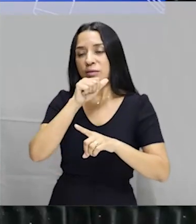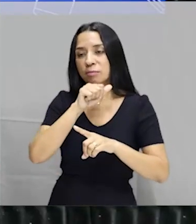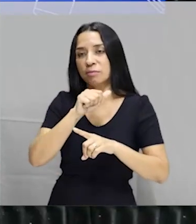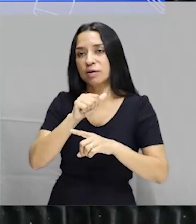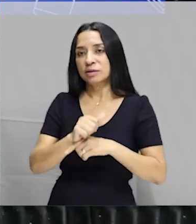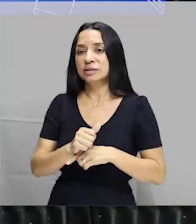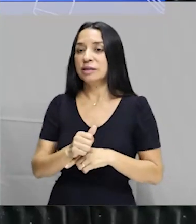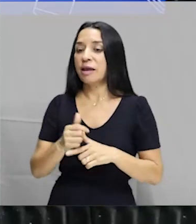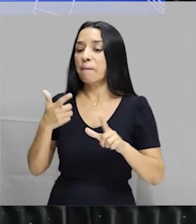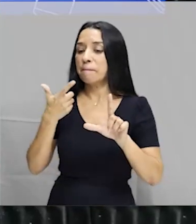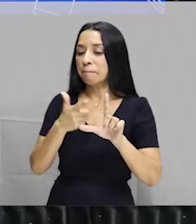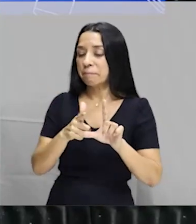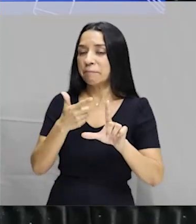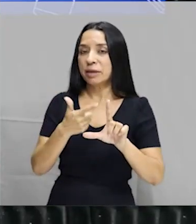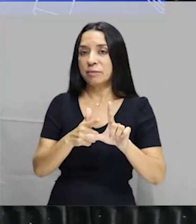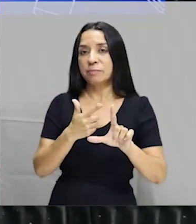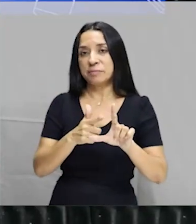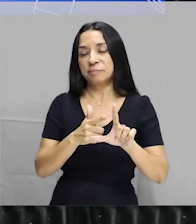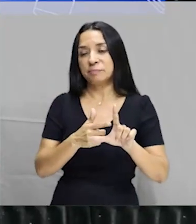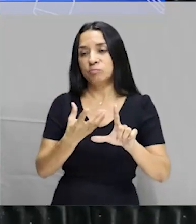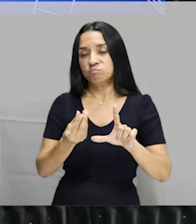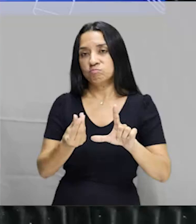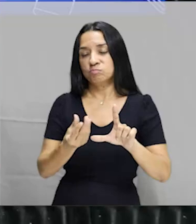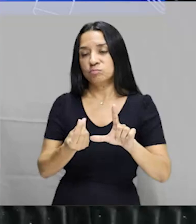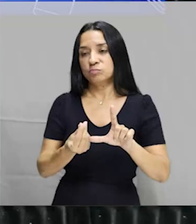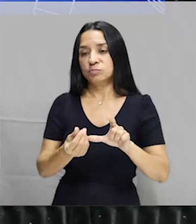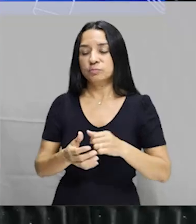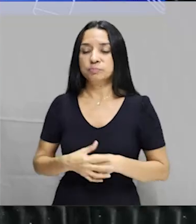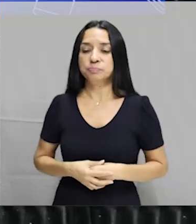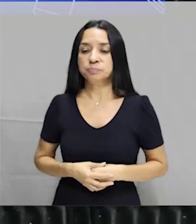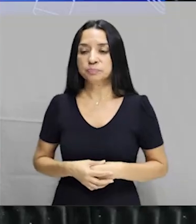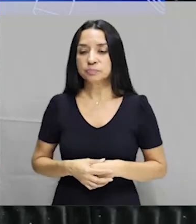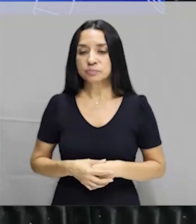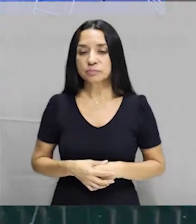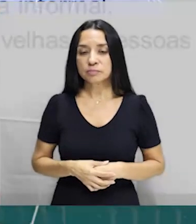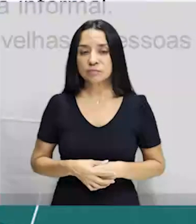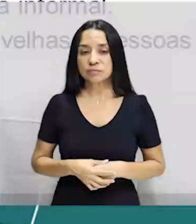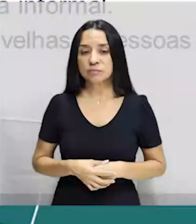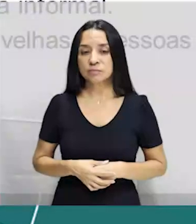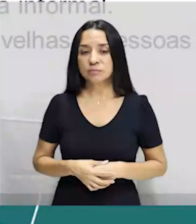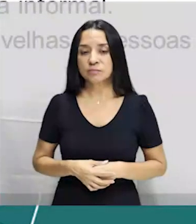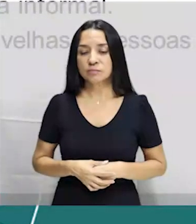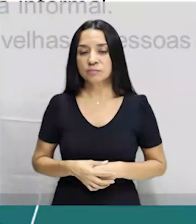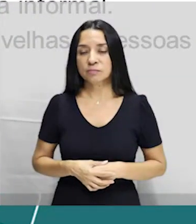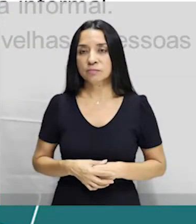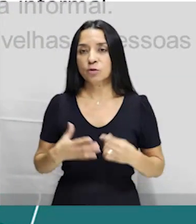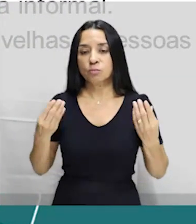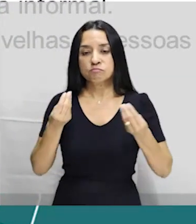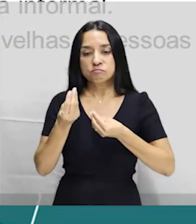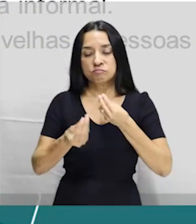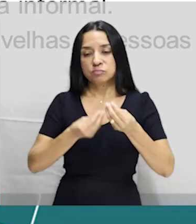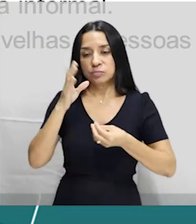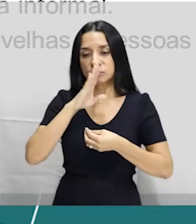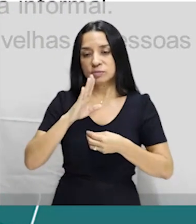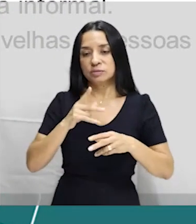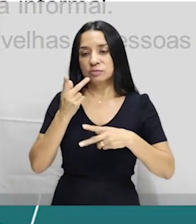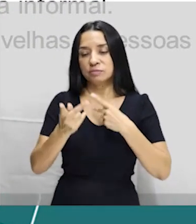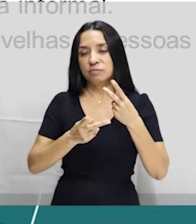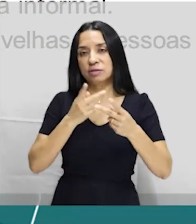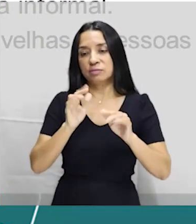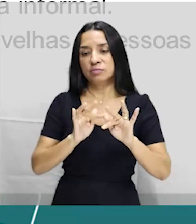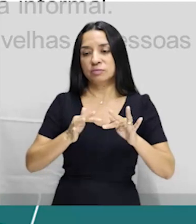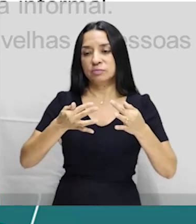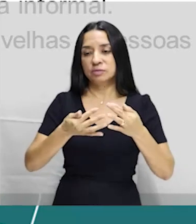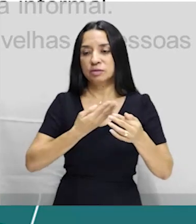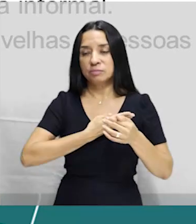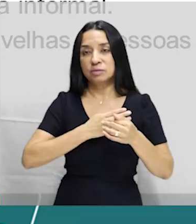é só adolescente, os pais também têm ficado muito presos ao celular. Tal como no Brasil, quando falamos com familiares,